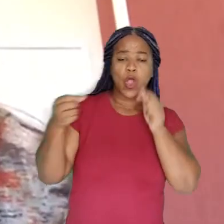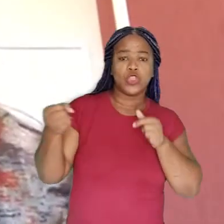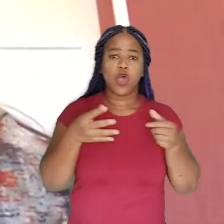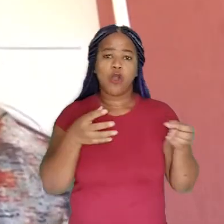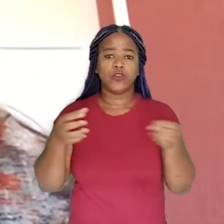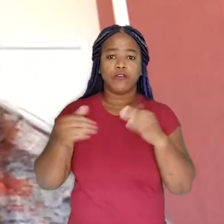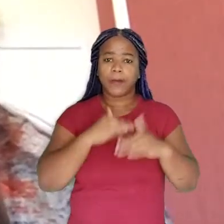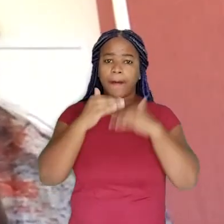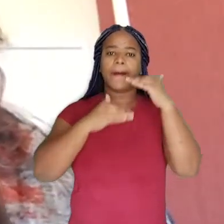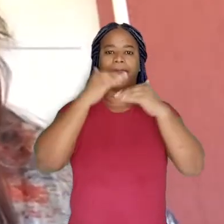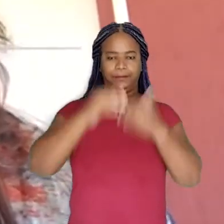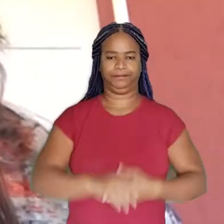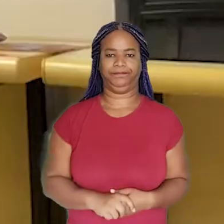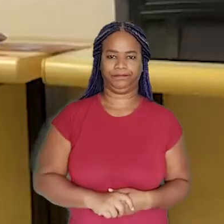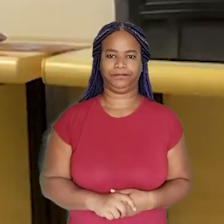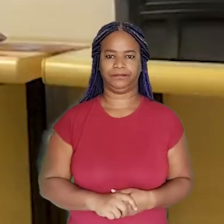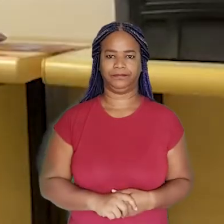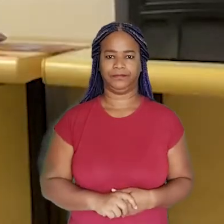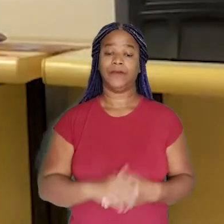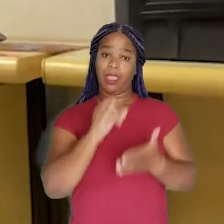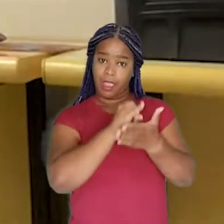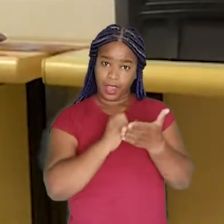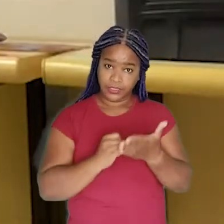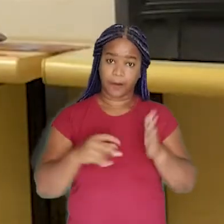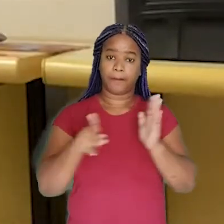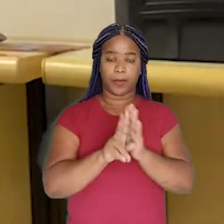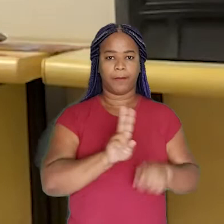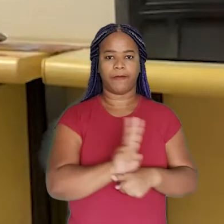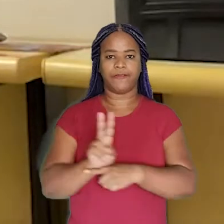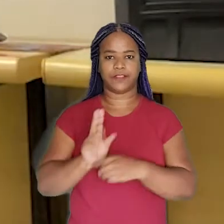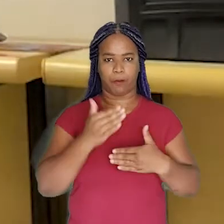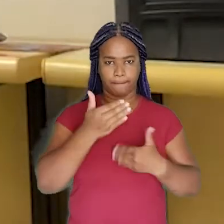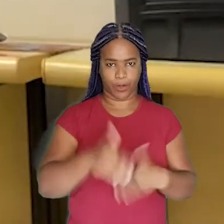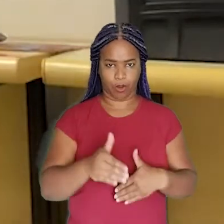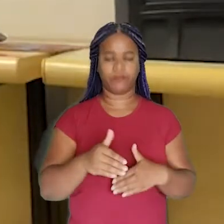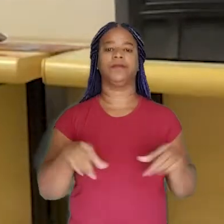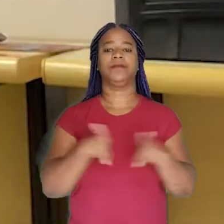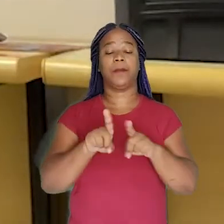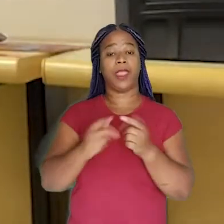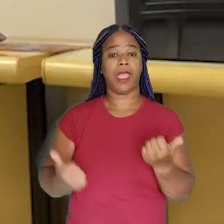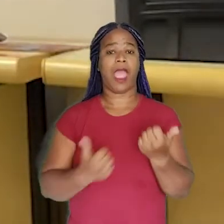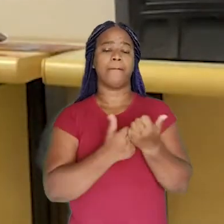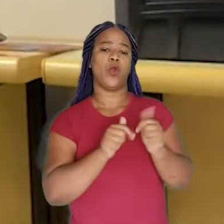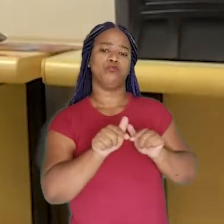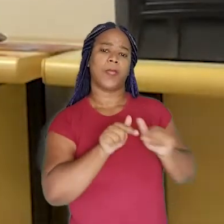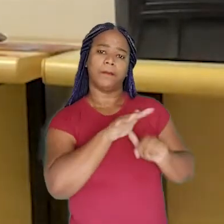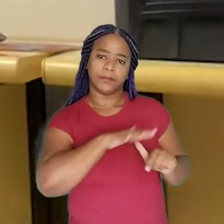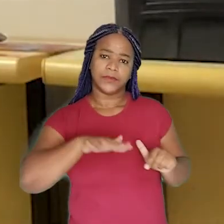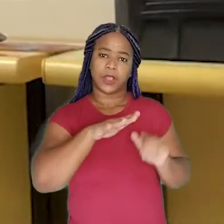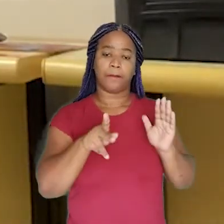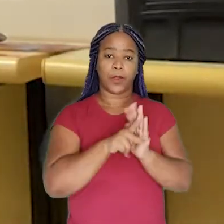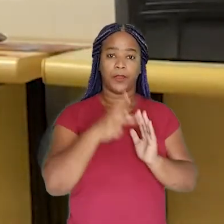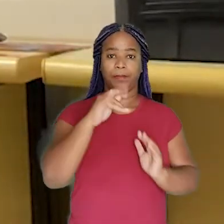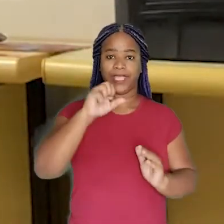novos e mais altos patamares. E as inscrições para fiscais de prova e apoio de serviços gerais